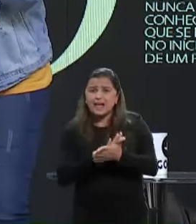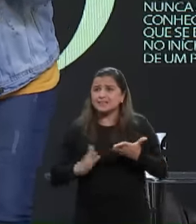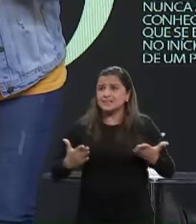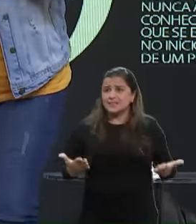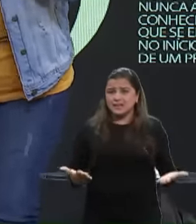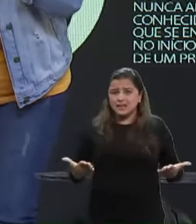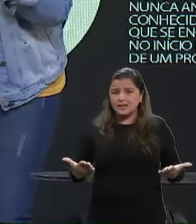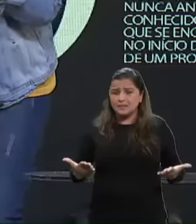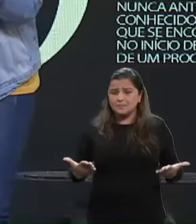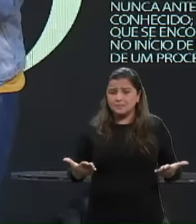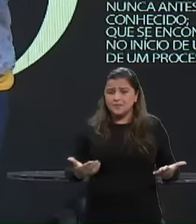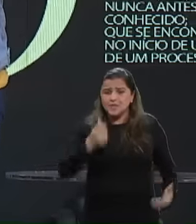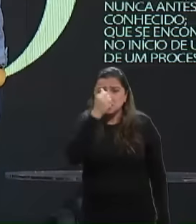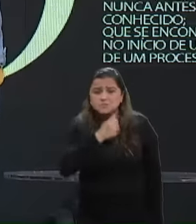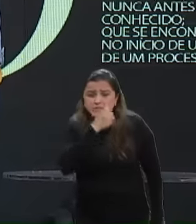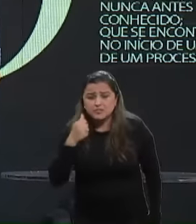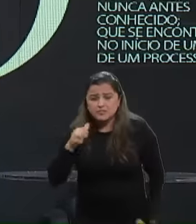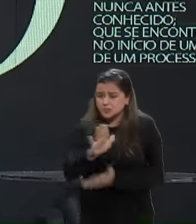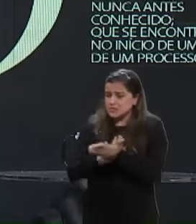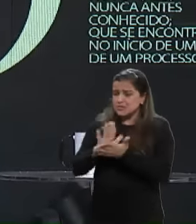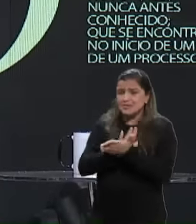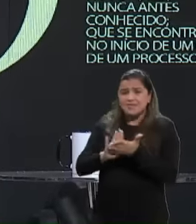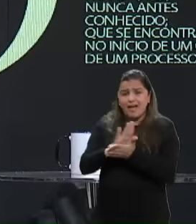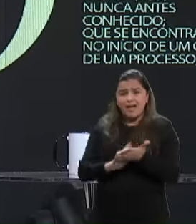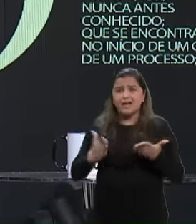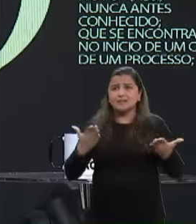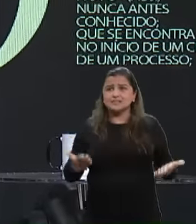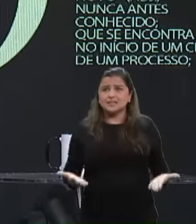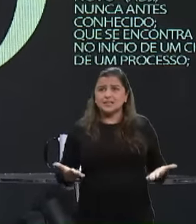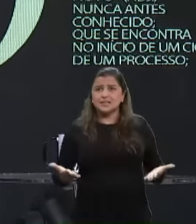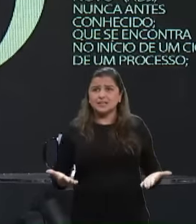Um altar que ninguém ia sacrificar.